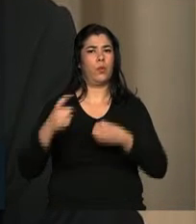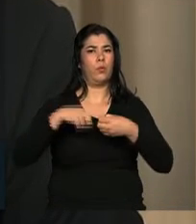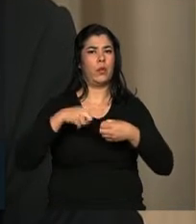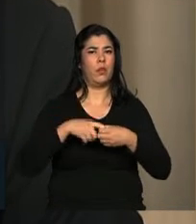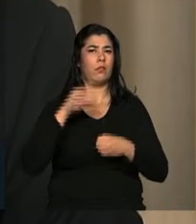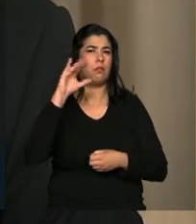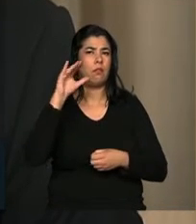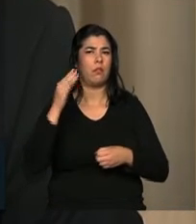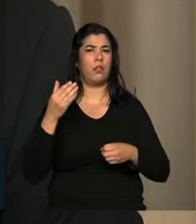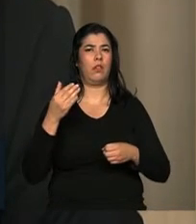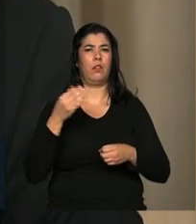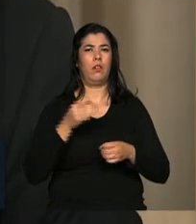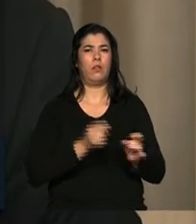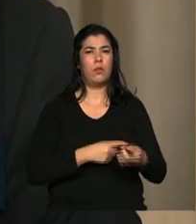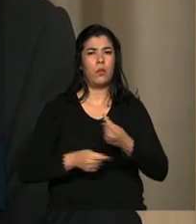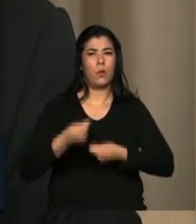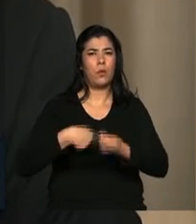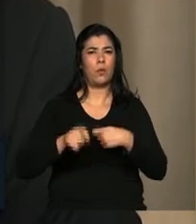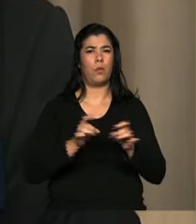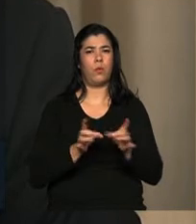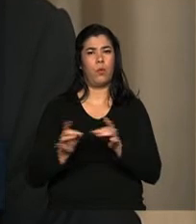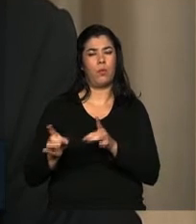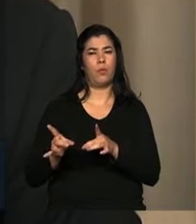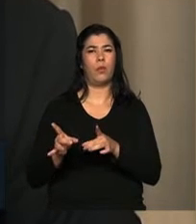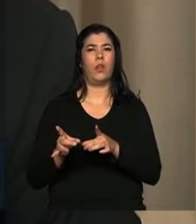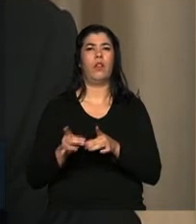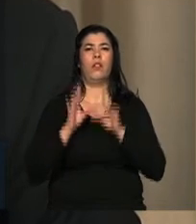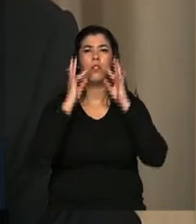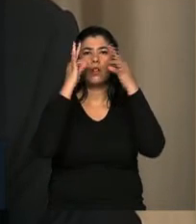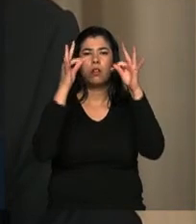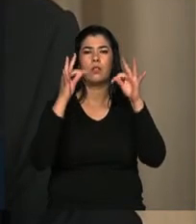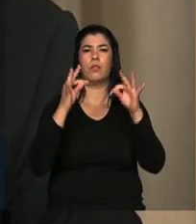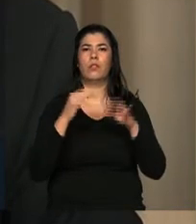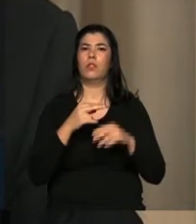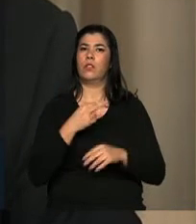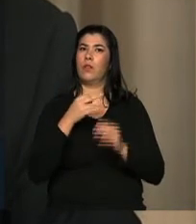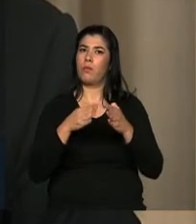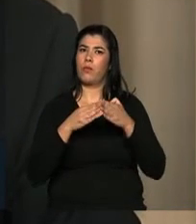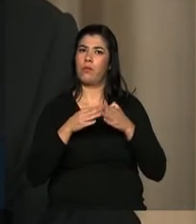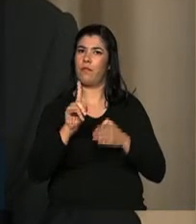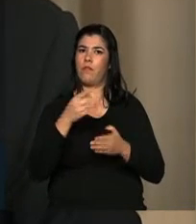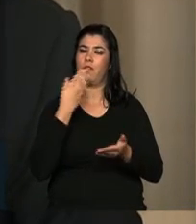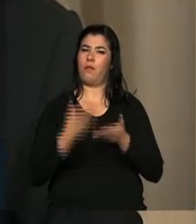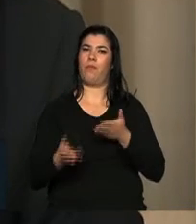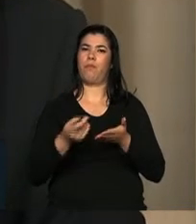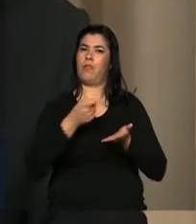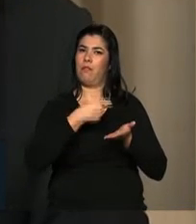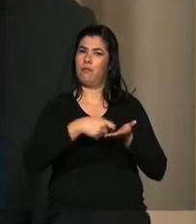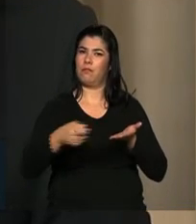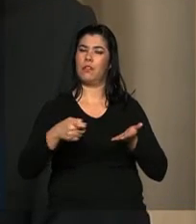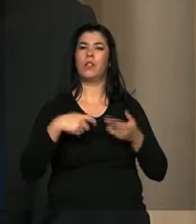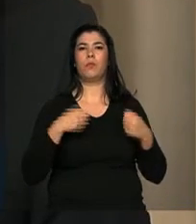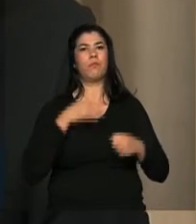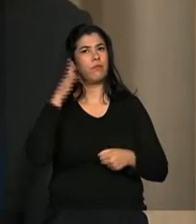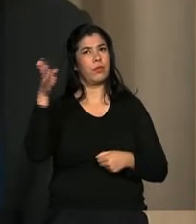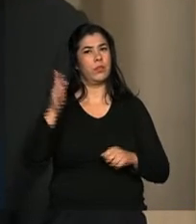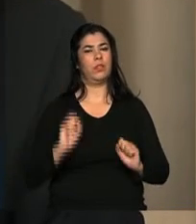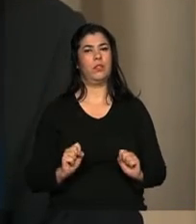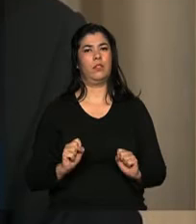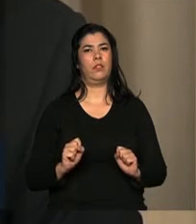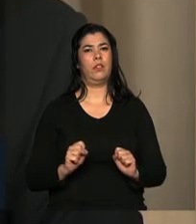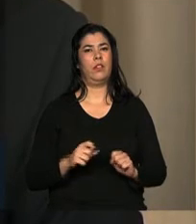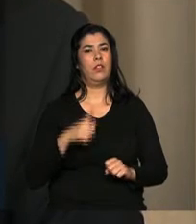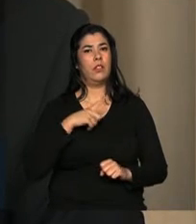educação. Então, não percam essas assinaturas, hein? Nós lhes damos um